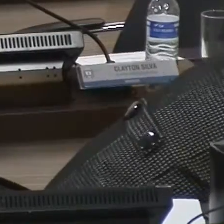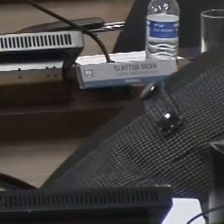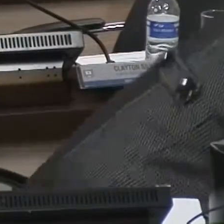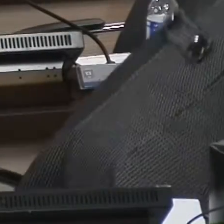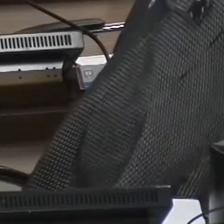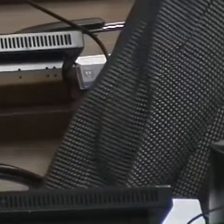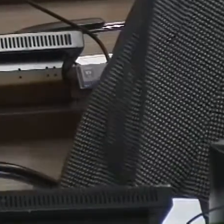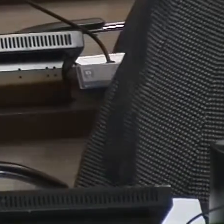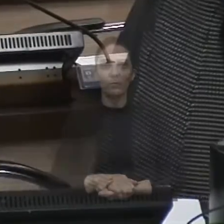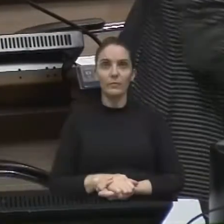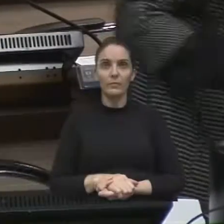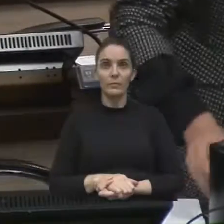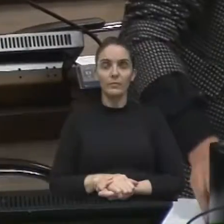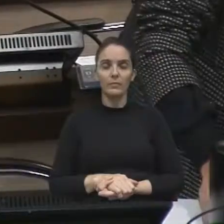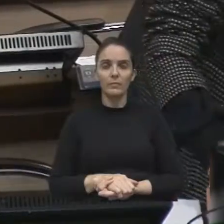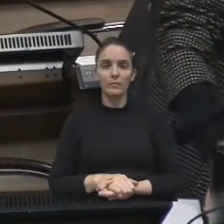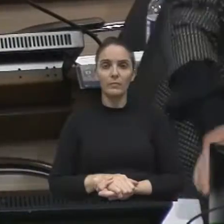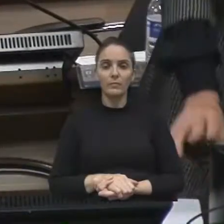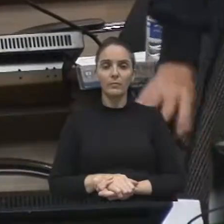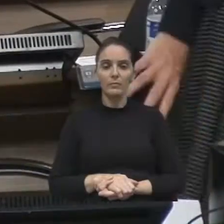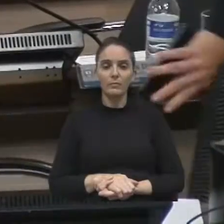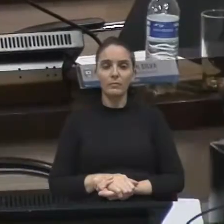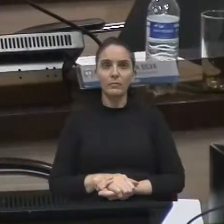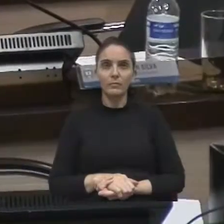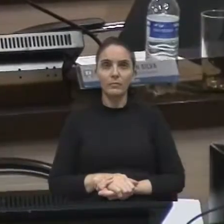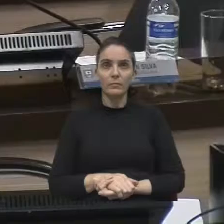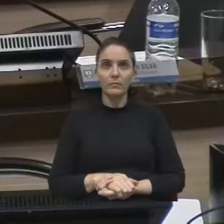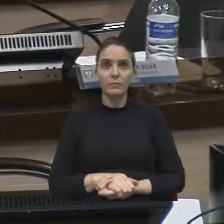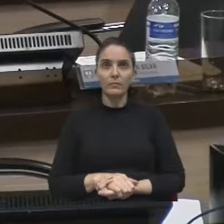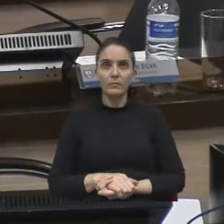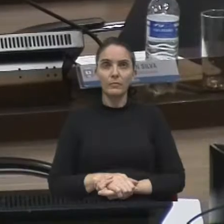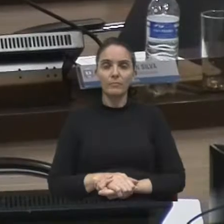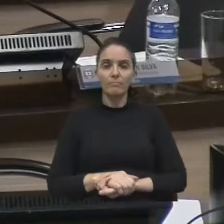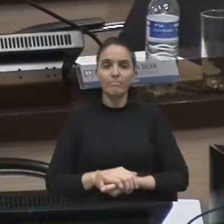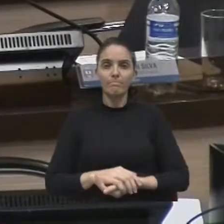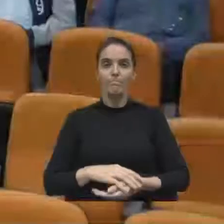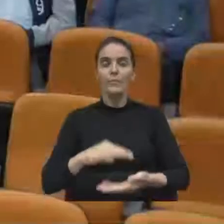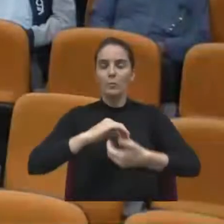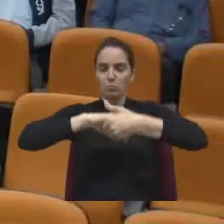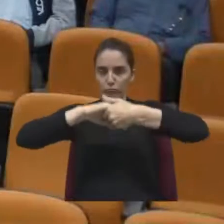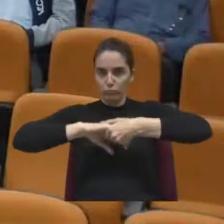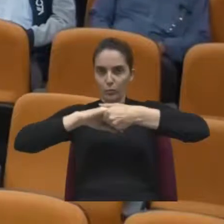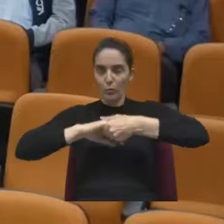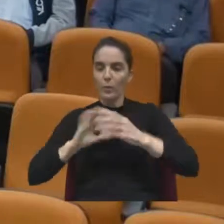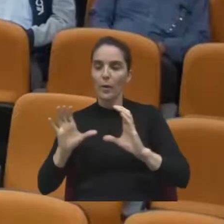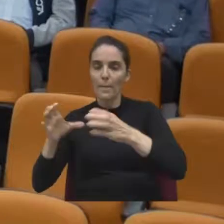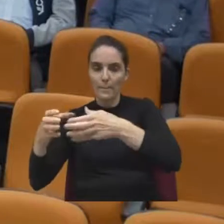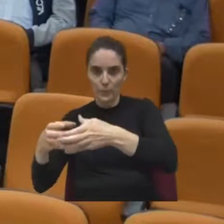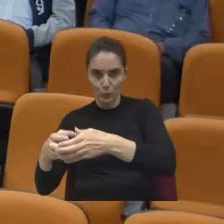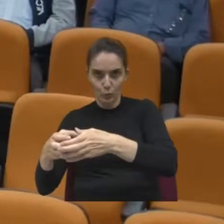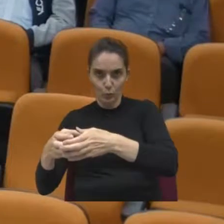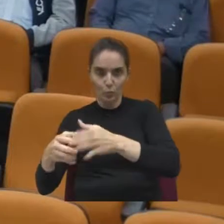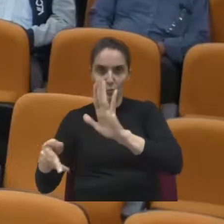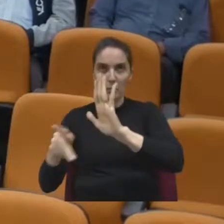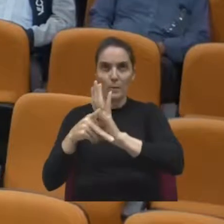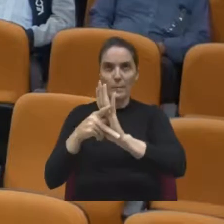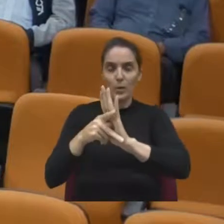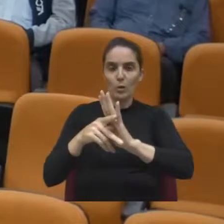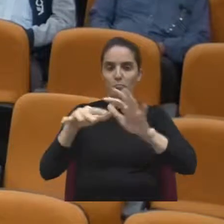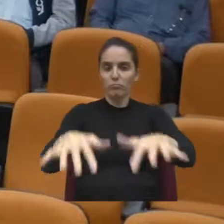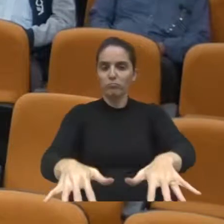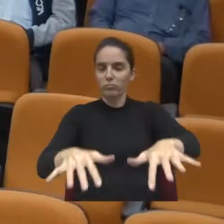Henrico Jurek Lossoli, que é o mascote, Maurício Torquato, conselheiro fiscal, o capitão, que é o